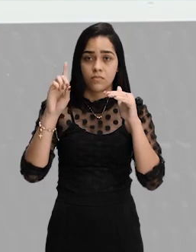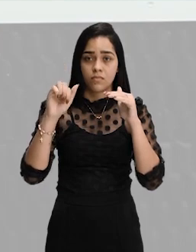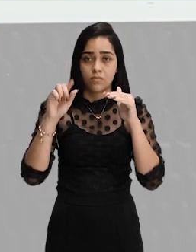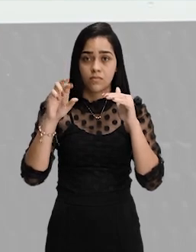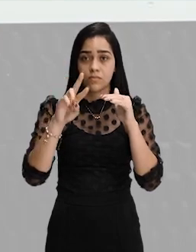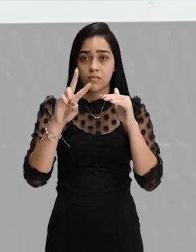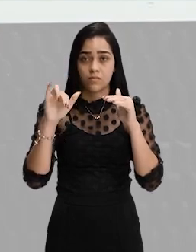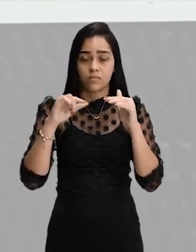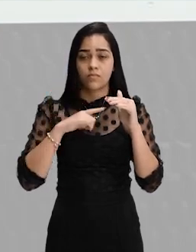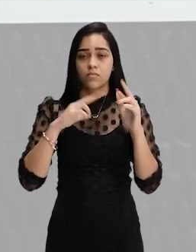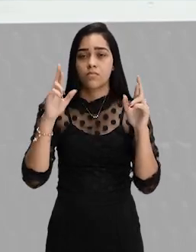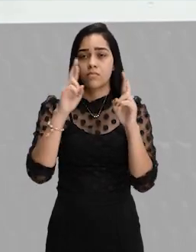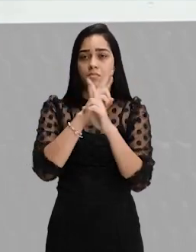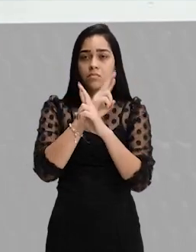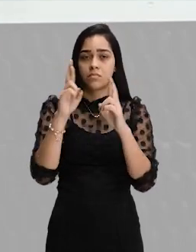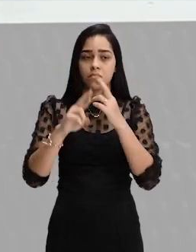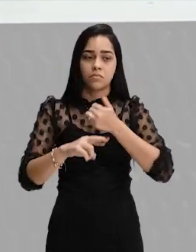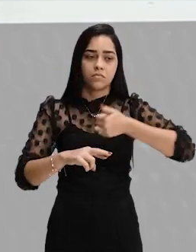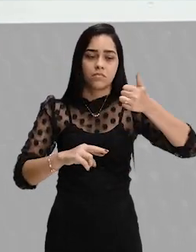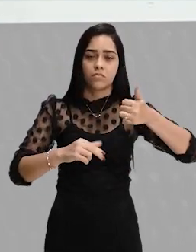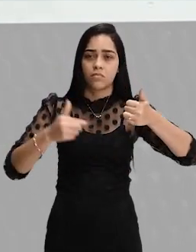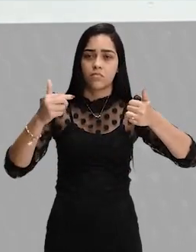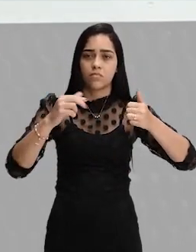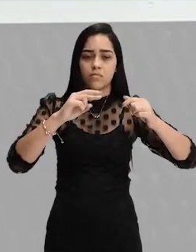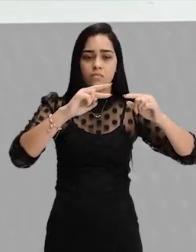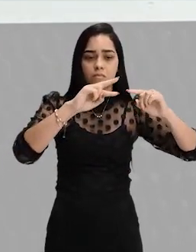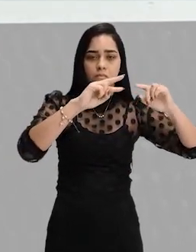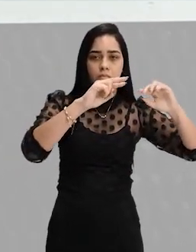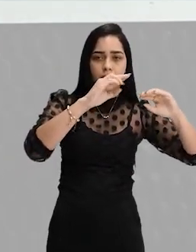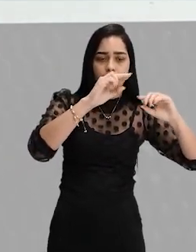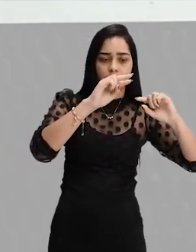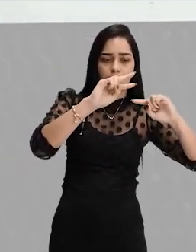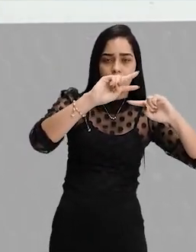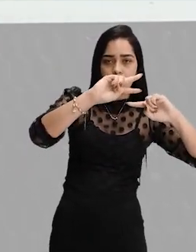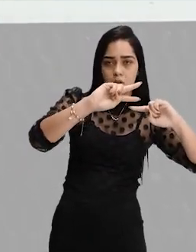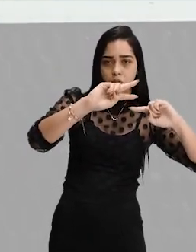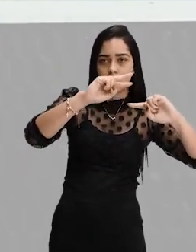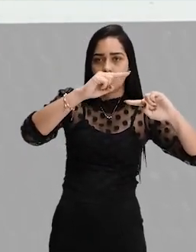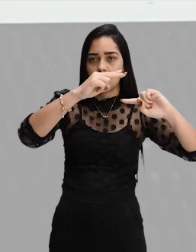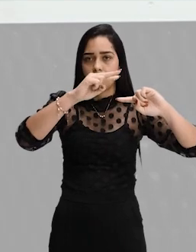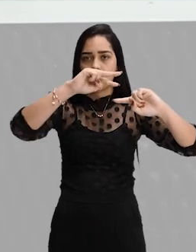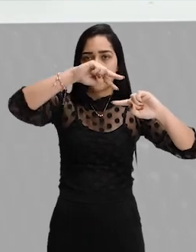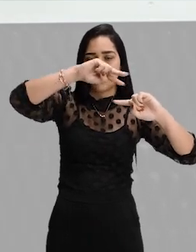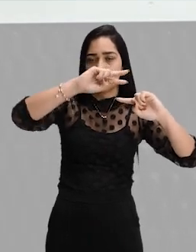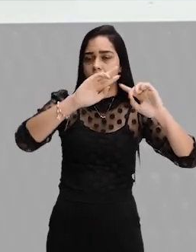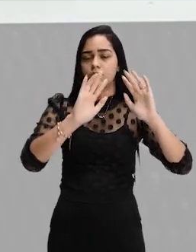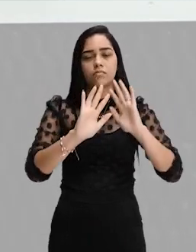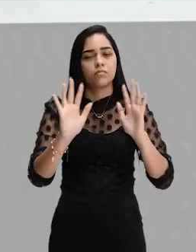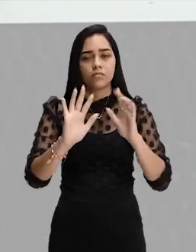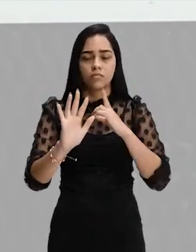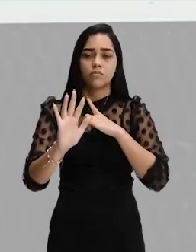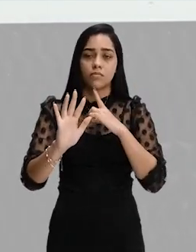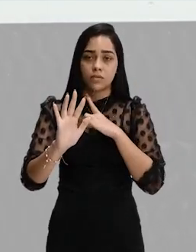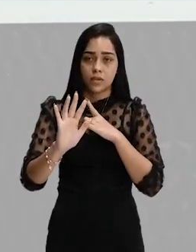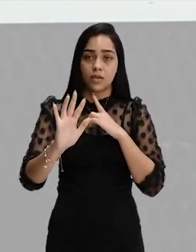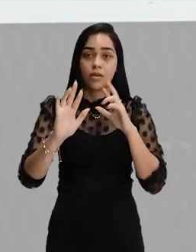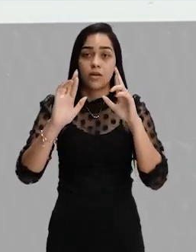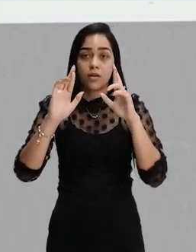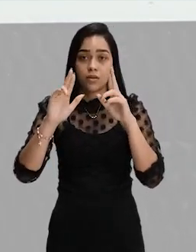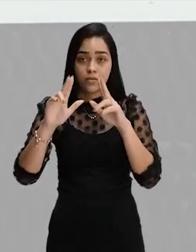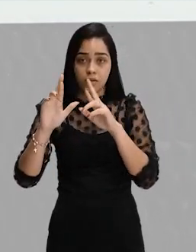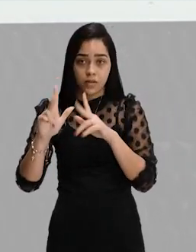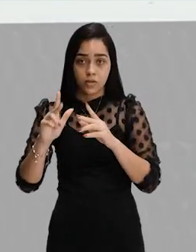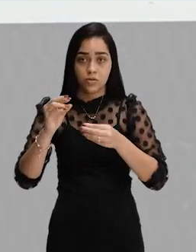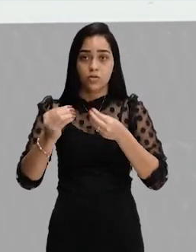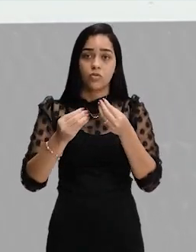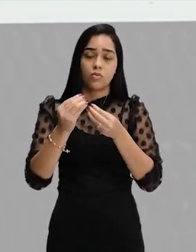segundo membro não vai ser um sinal de maior, mas vai ser um sinal de menor, maior igual, menor igual, até mesmo um sinal de diferente.